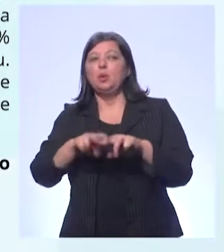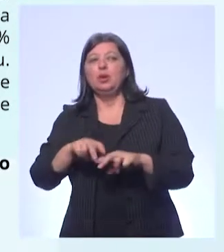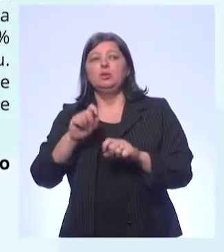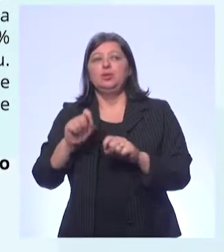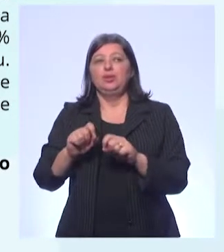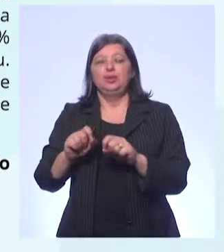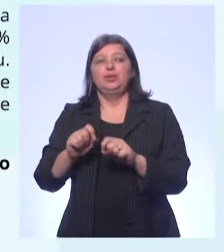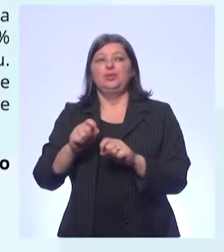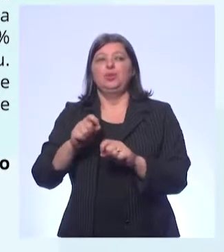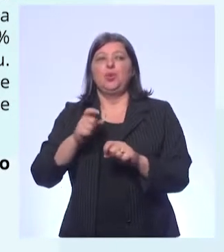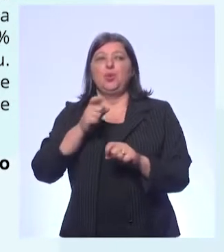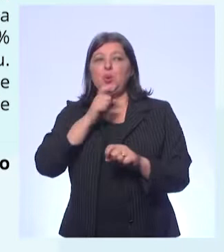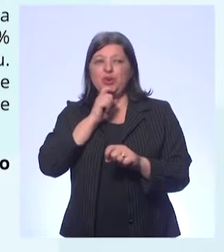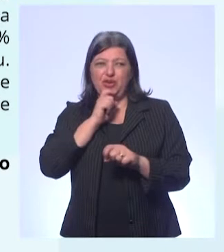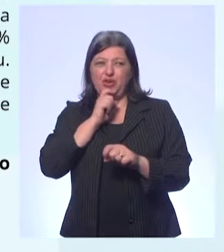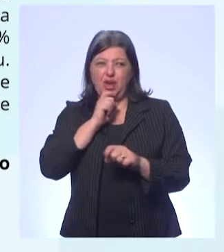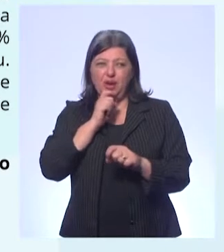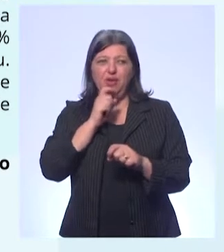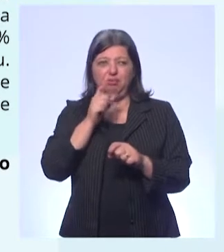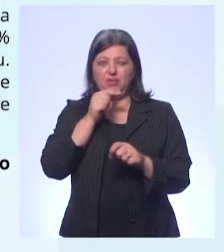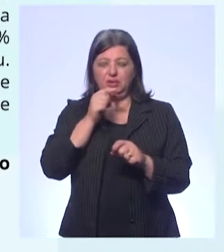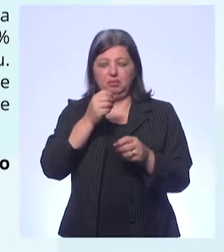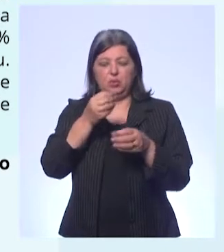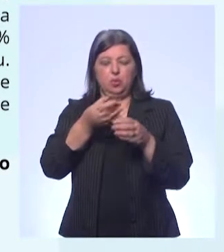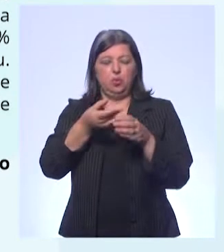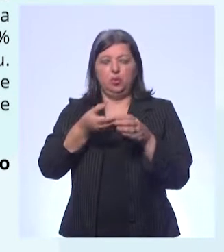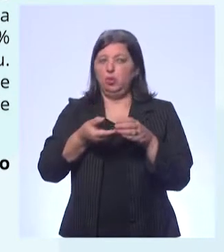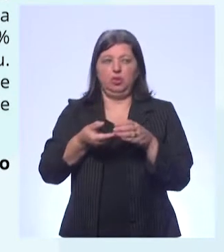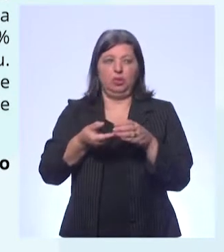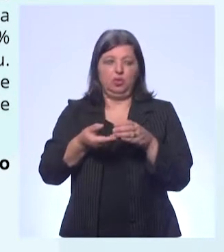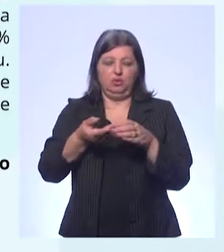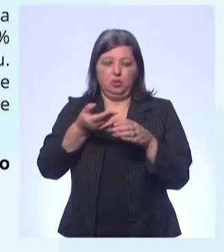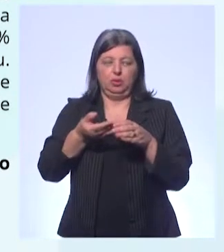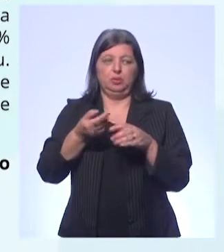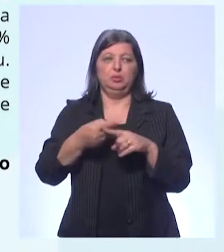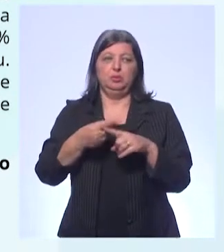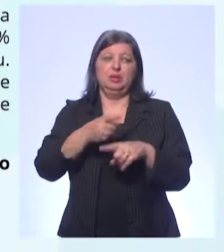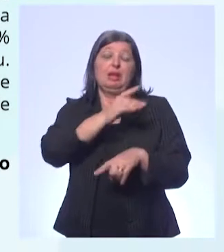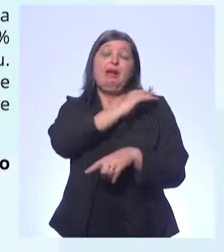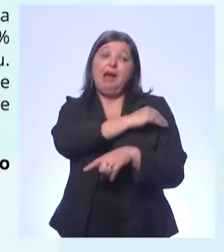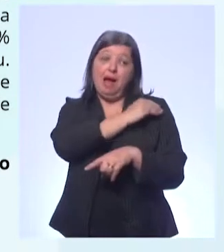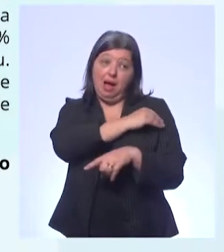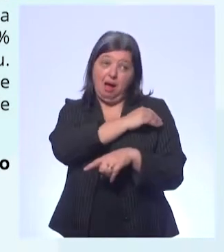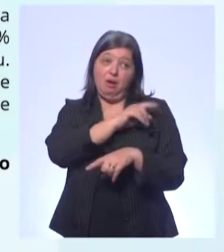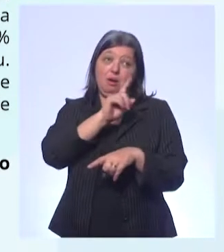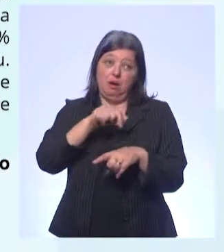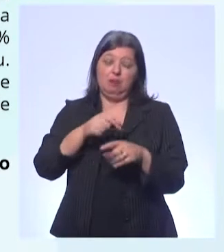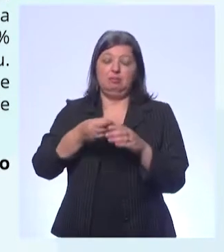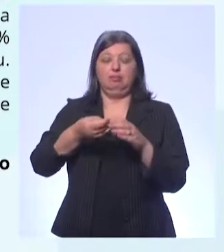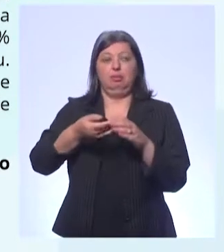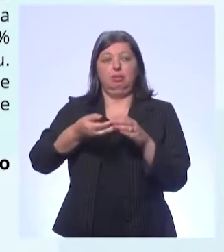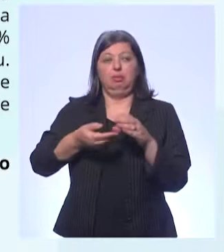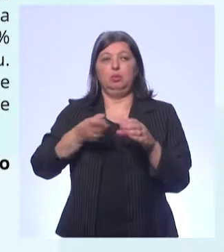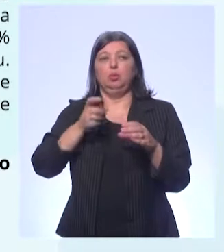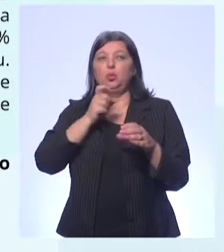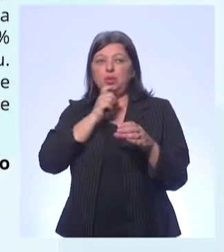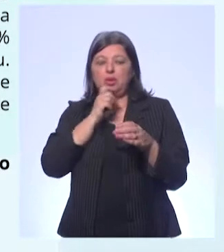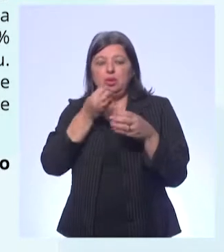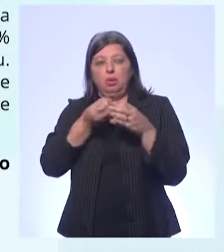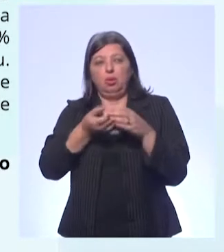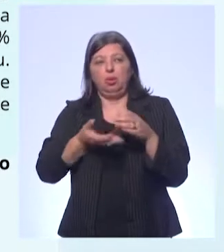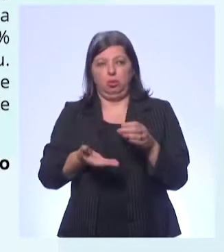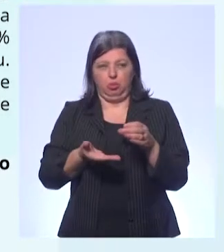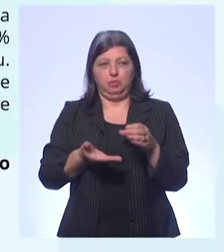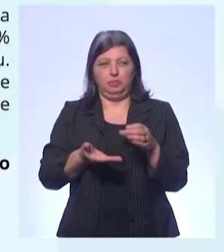afunda completamente. E aí eu tenho a densidade do álcool, que é a mais baixa de todas, por isso que o gelo desce